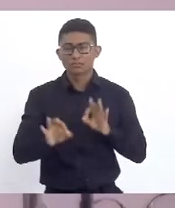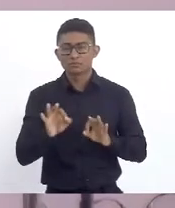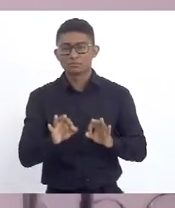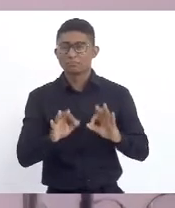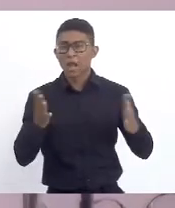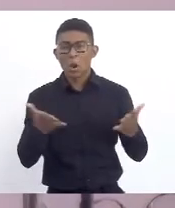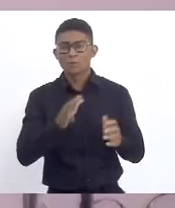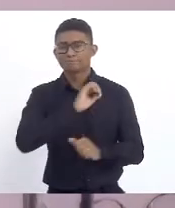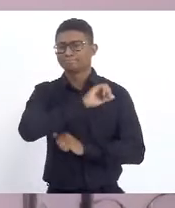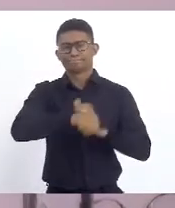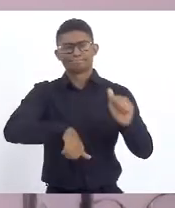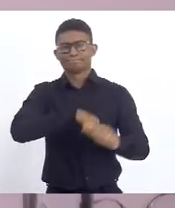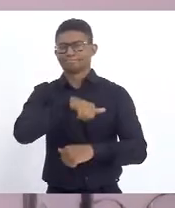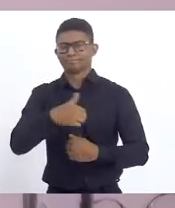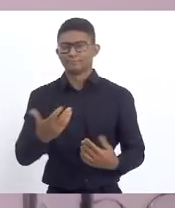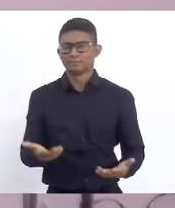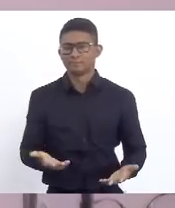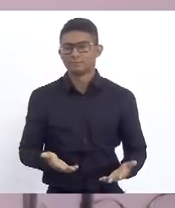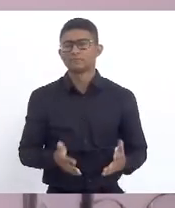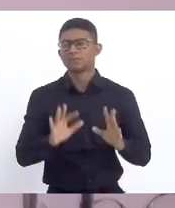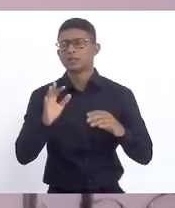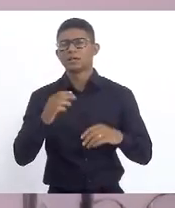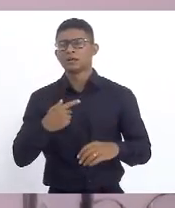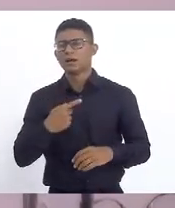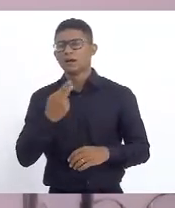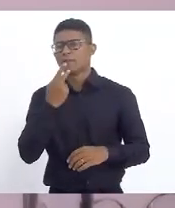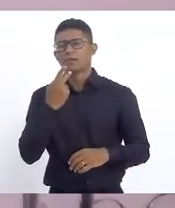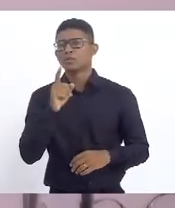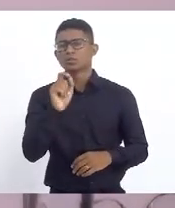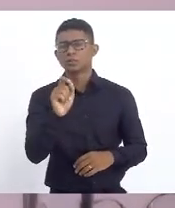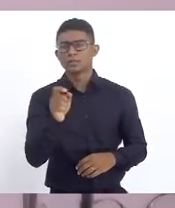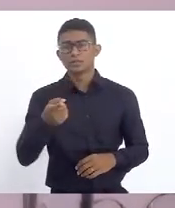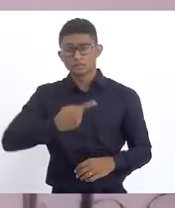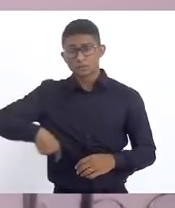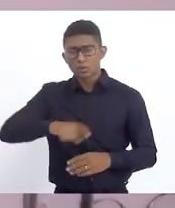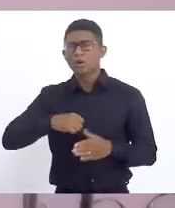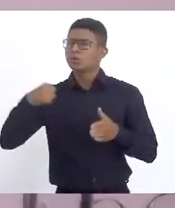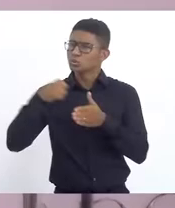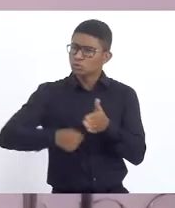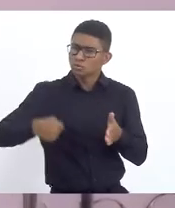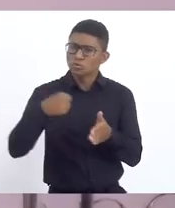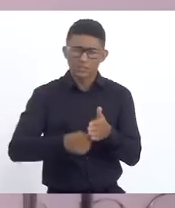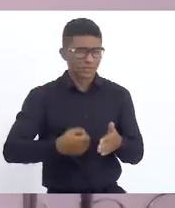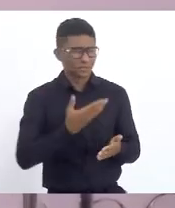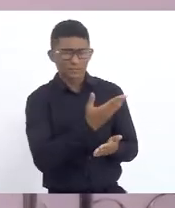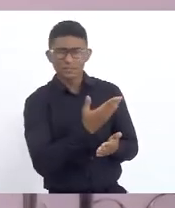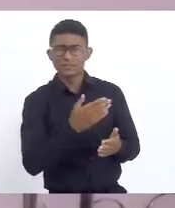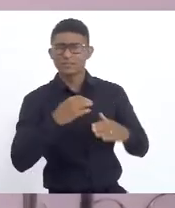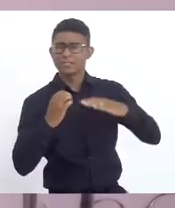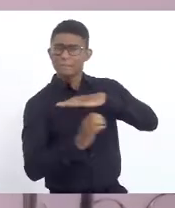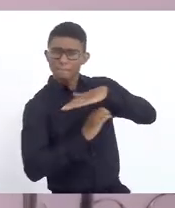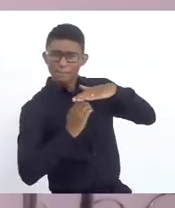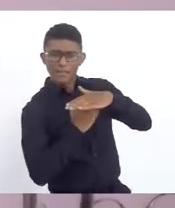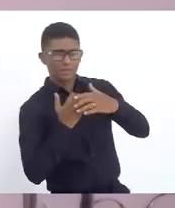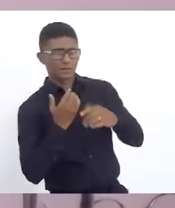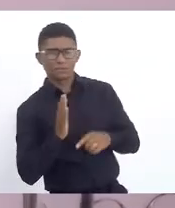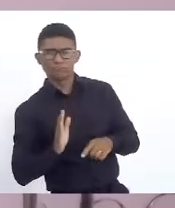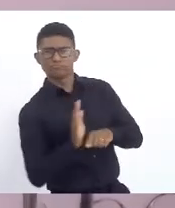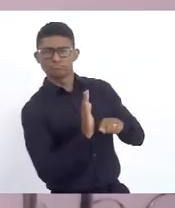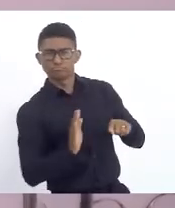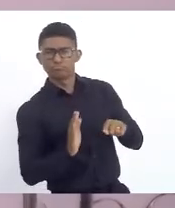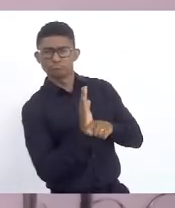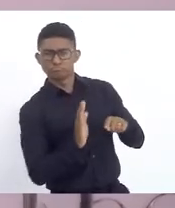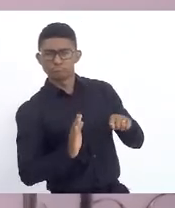que registrando que, mesmo a gente lutando a favor da SEDAI, a consideração que a direção da SEDAI tem